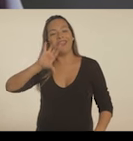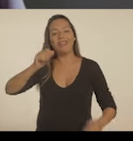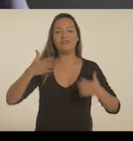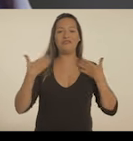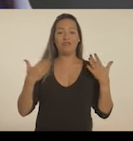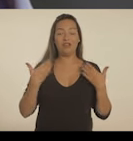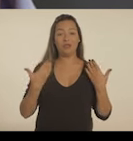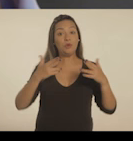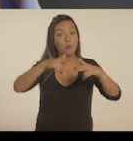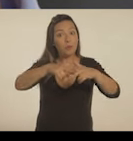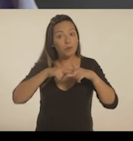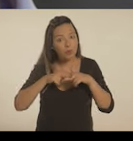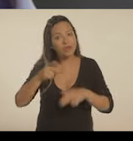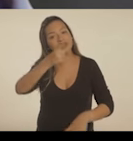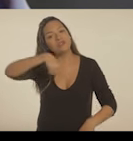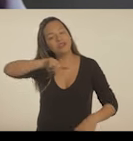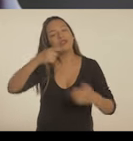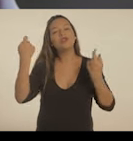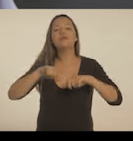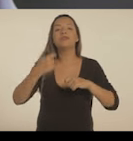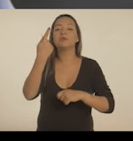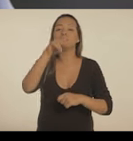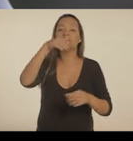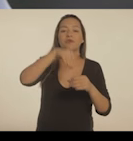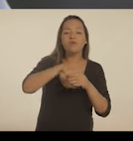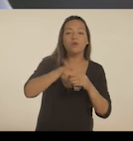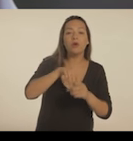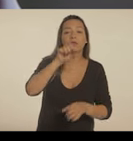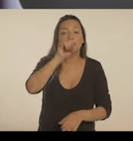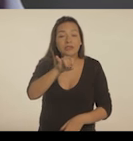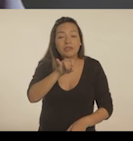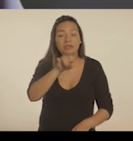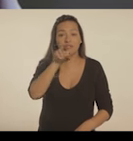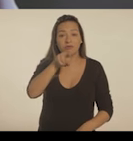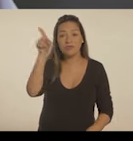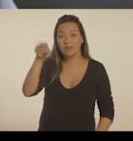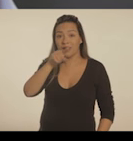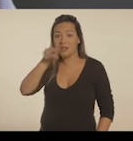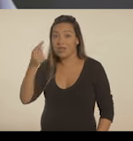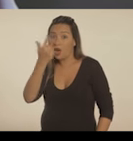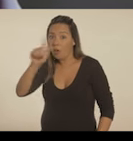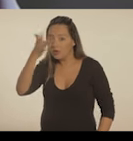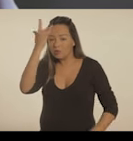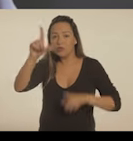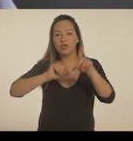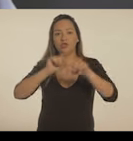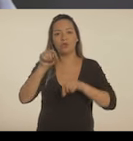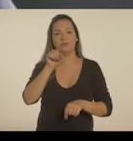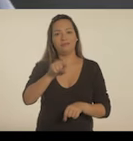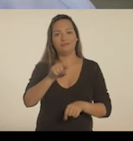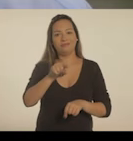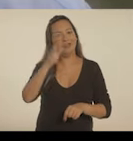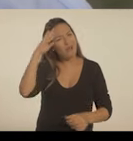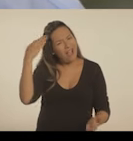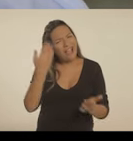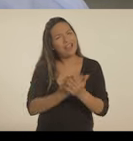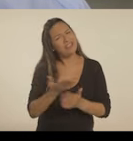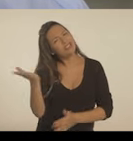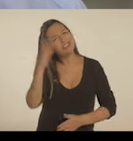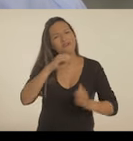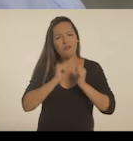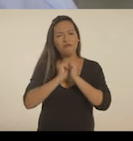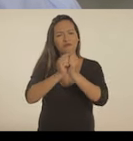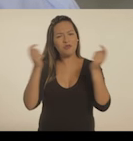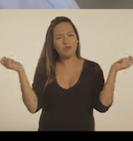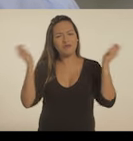uma cidade mais feliz. Para isso, o Rio precisa do seu voto. Se você não votar, são eles que vão decidir por você. Acredita,